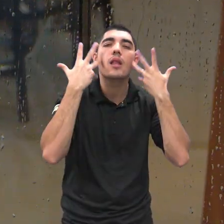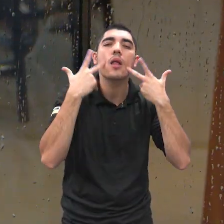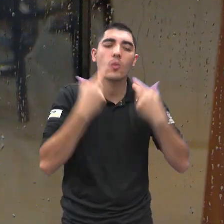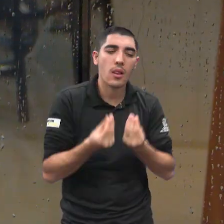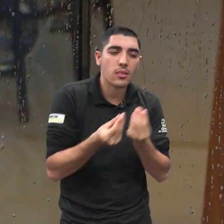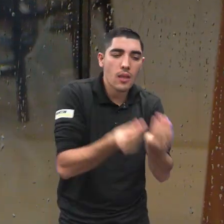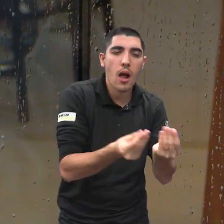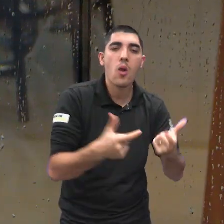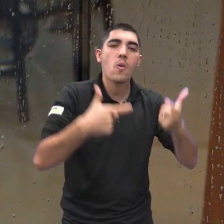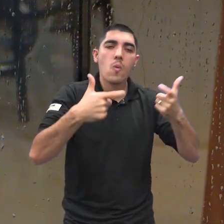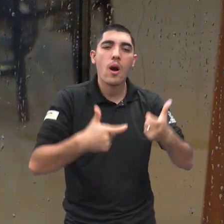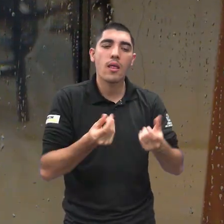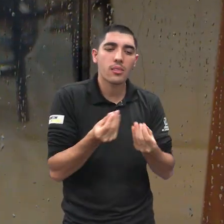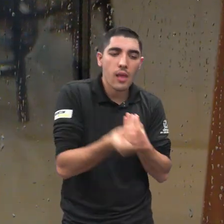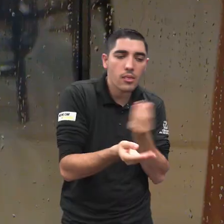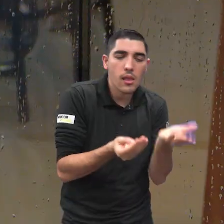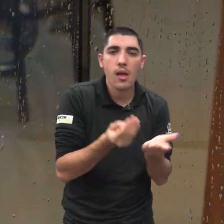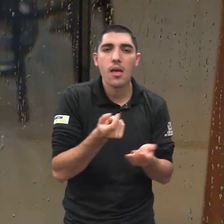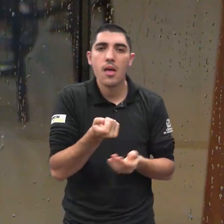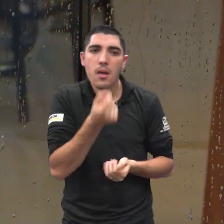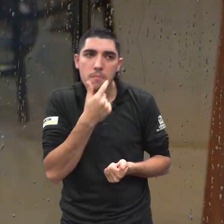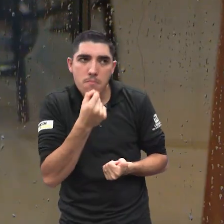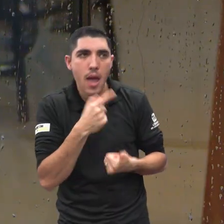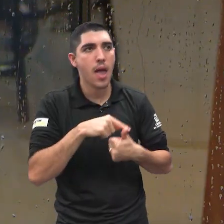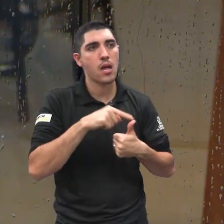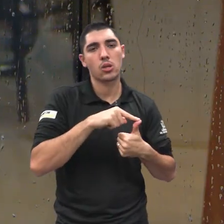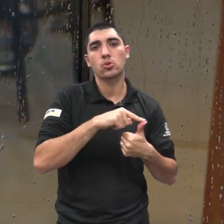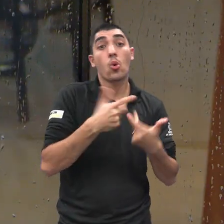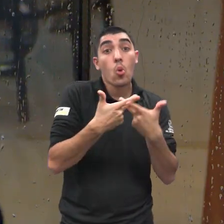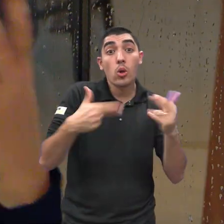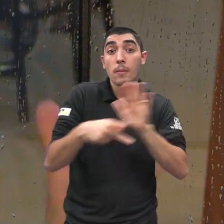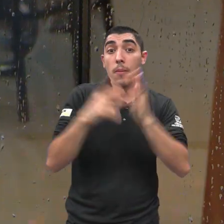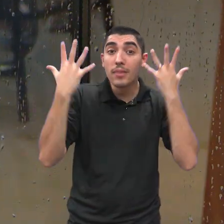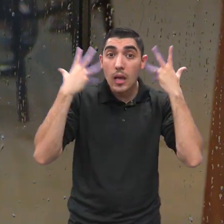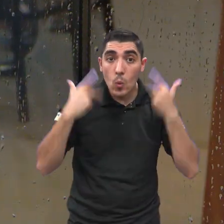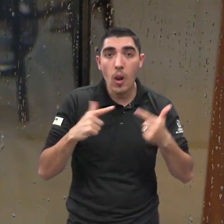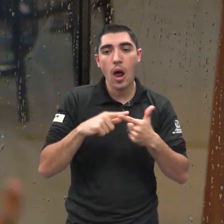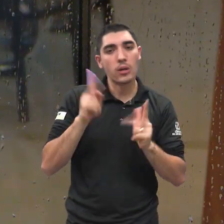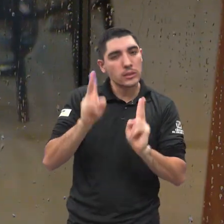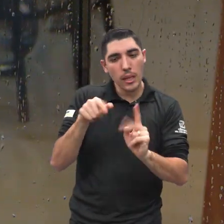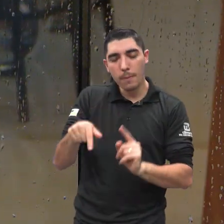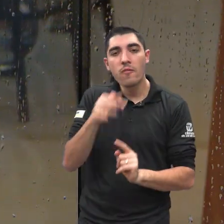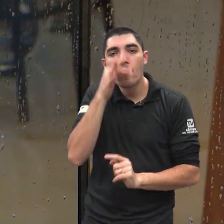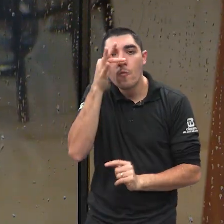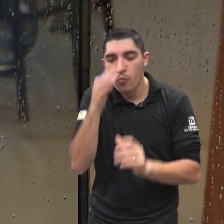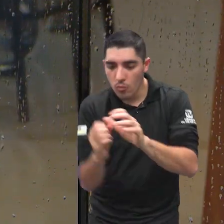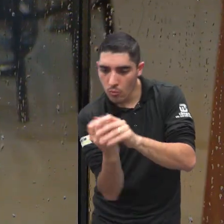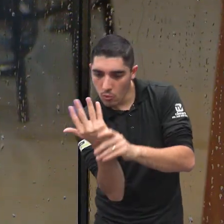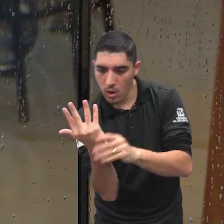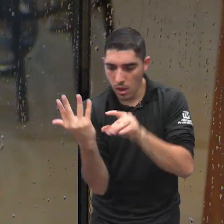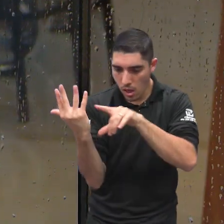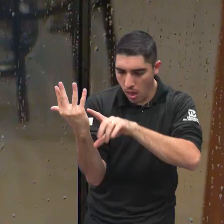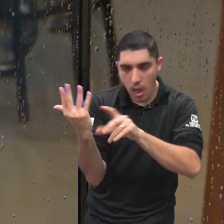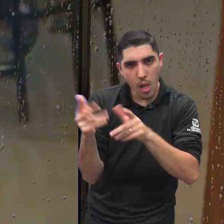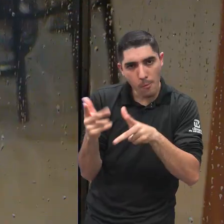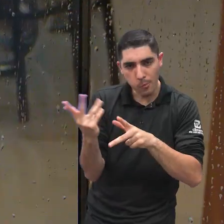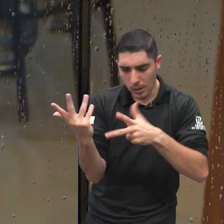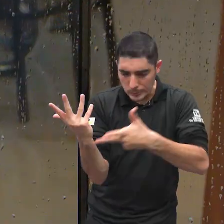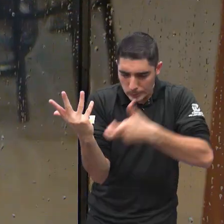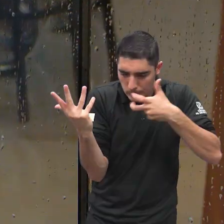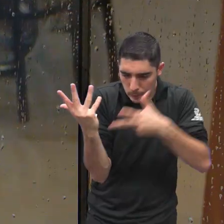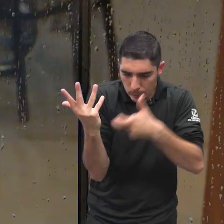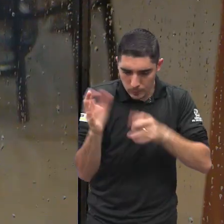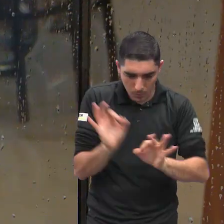gente manipula em medicamentos, assim, que são normalmente extraídas de plantas ou extraídas de componentes mais naturais, menos